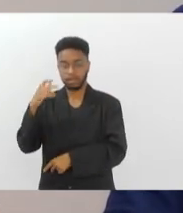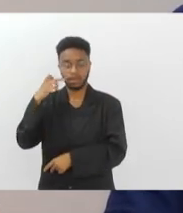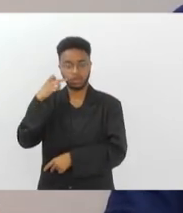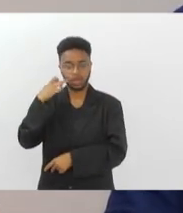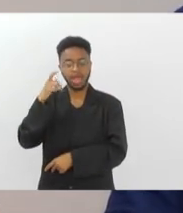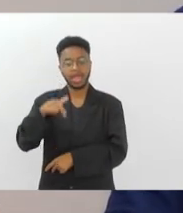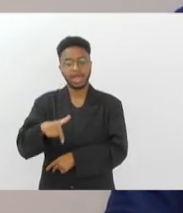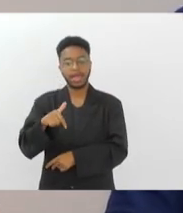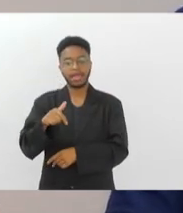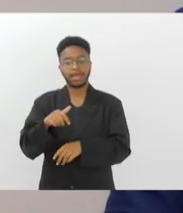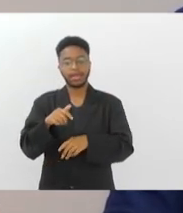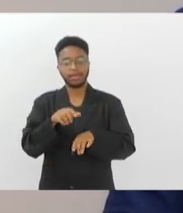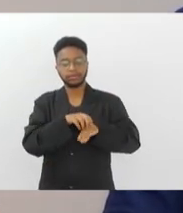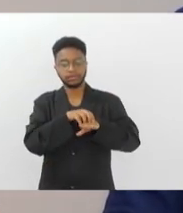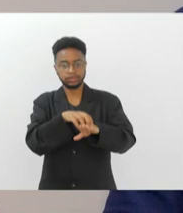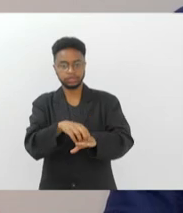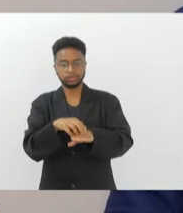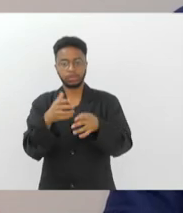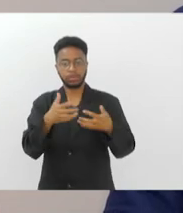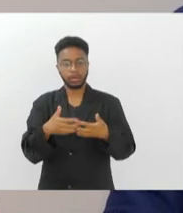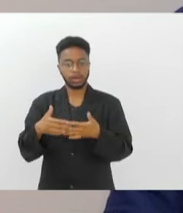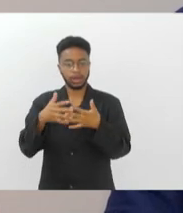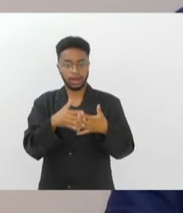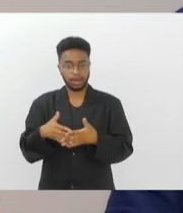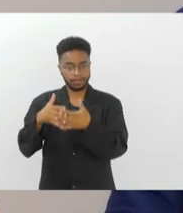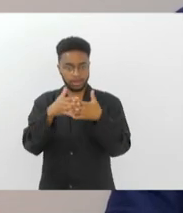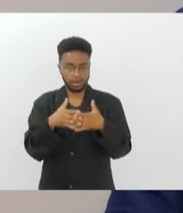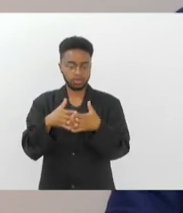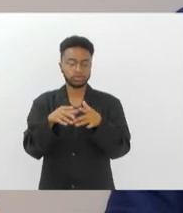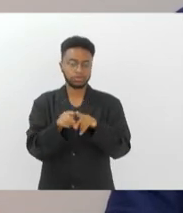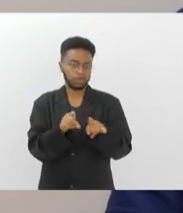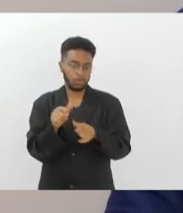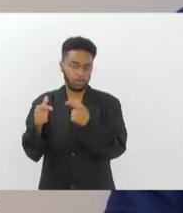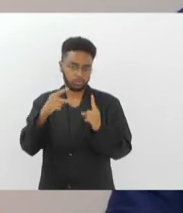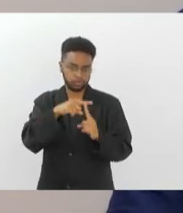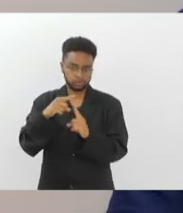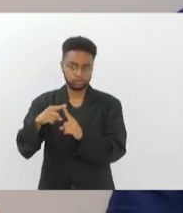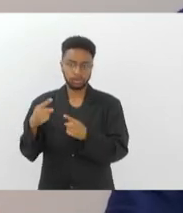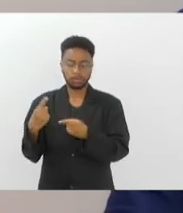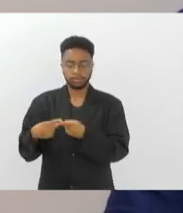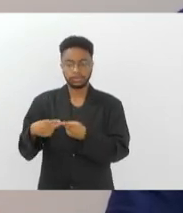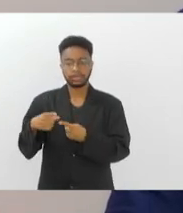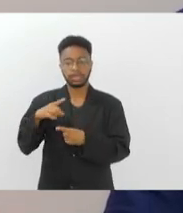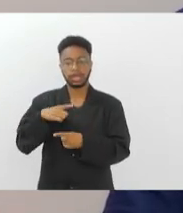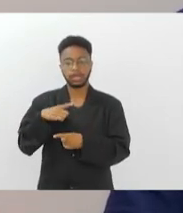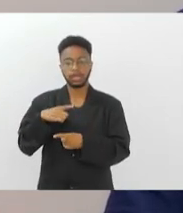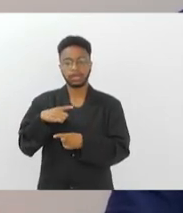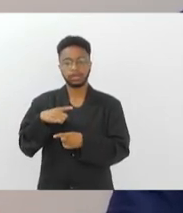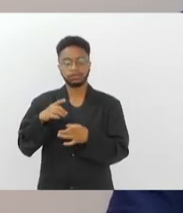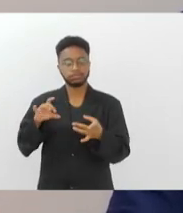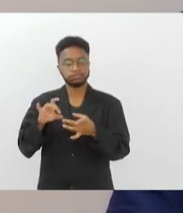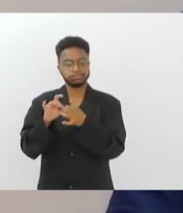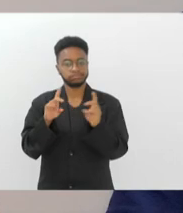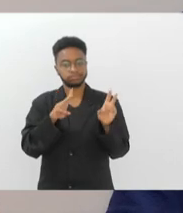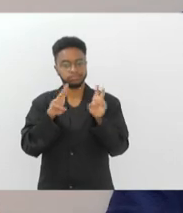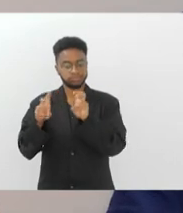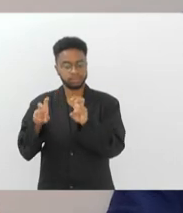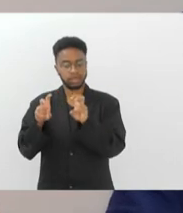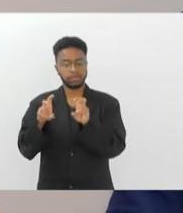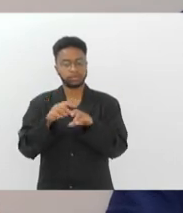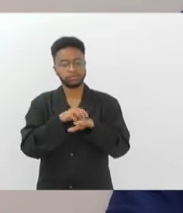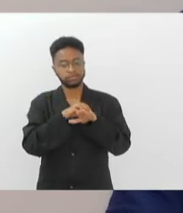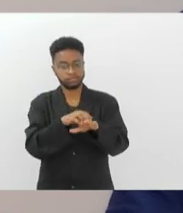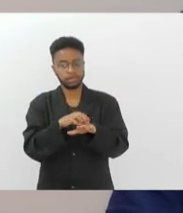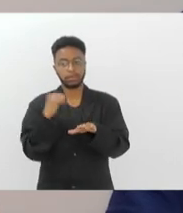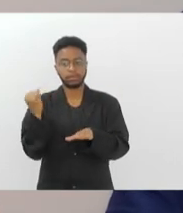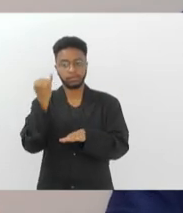veículos e caminhões utilitários, ou seja, do setor de automóveis, né? Nós produzimos, nós temos um polo tecnológico automobilístico bastante interessante aqui, inclusive